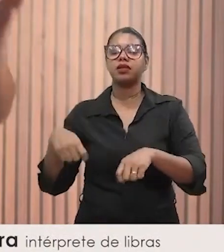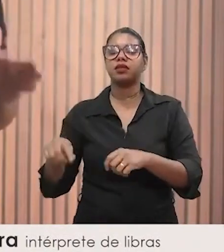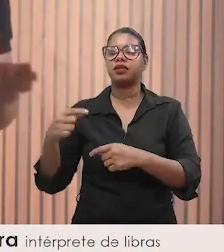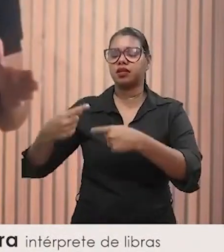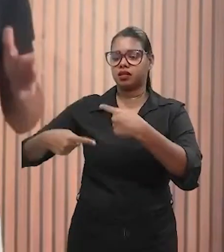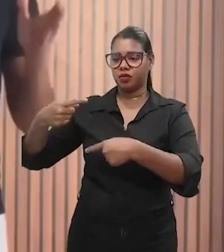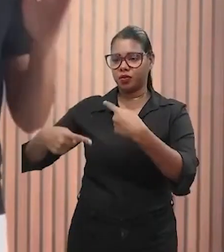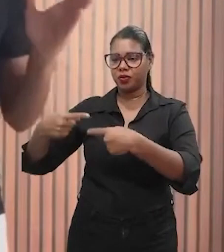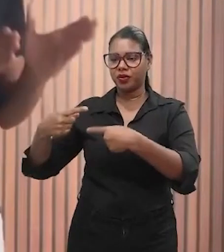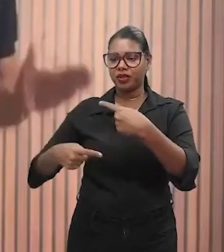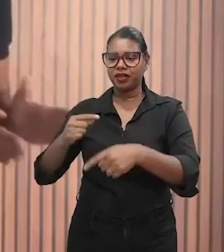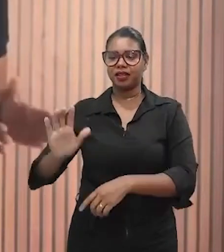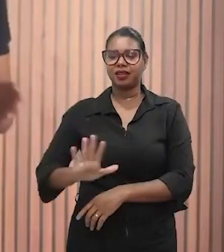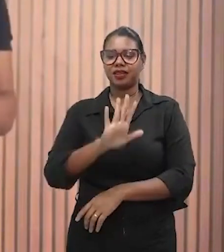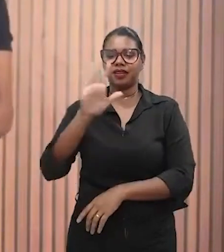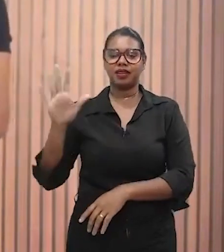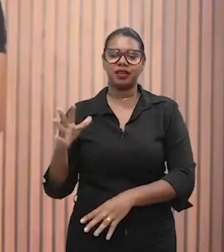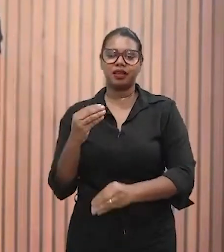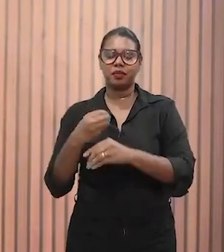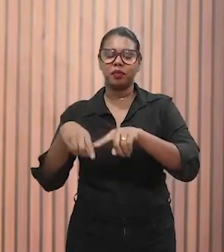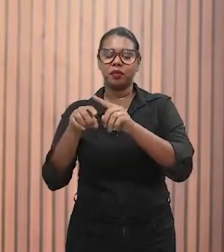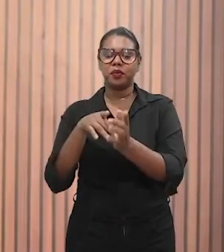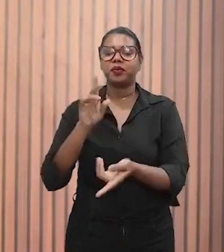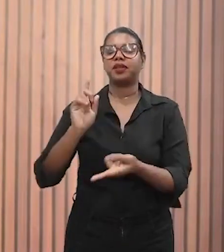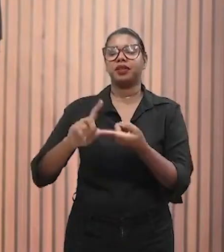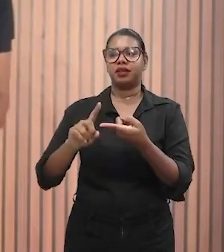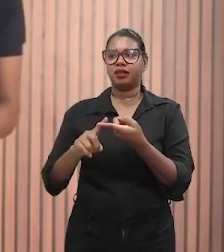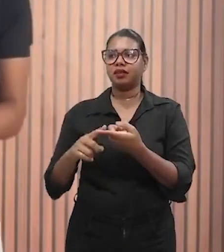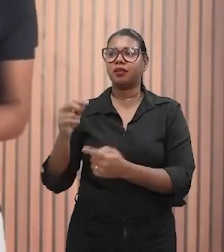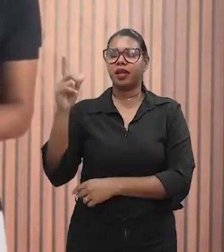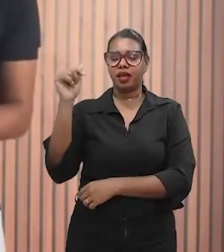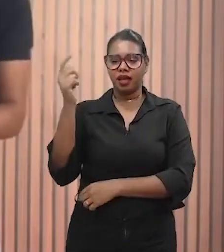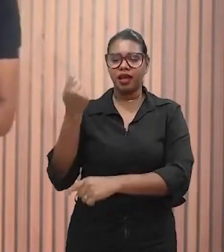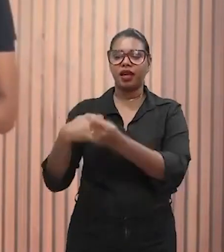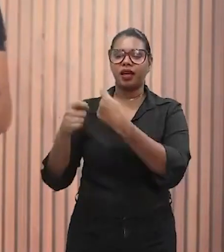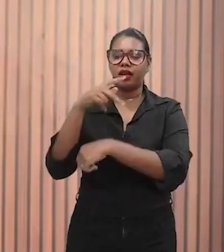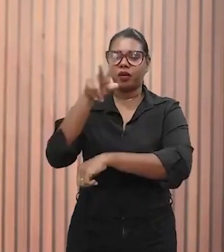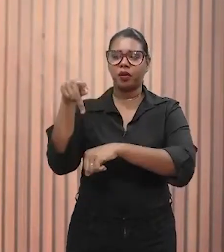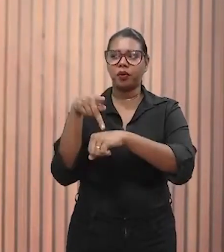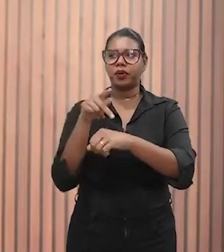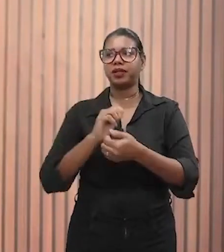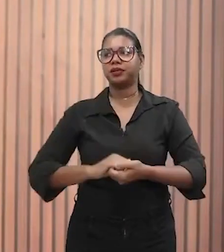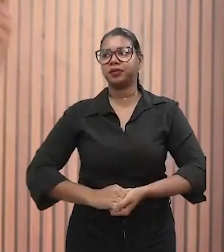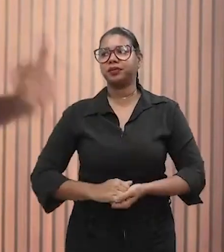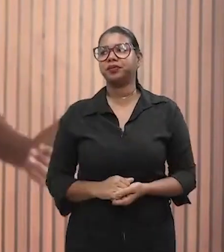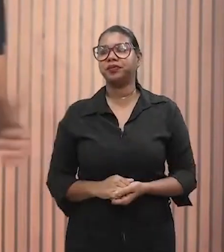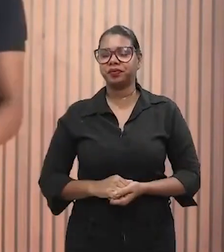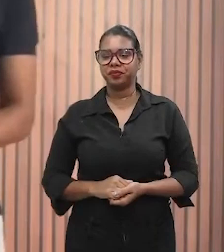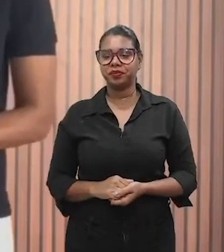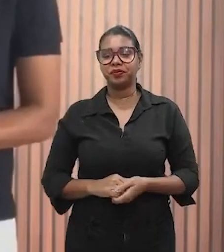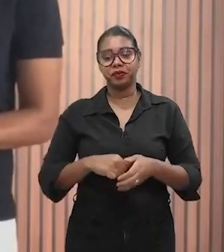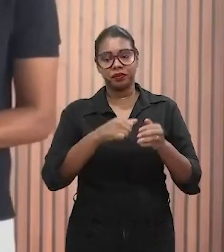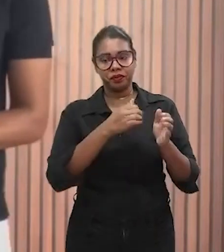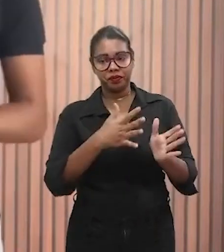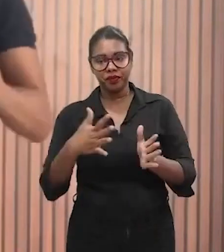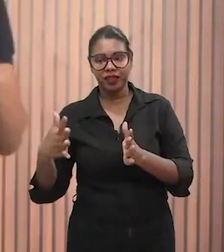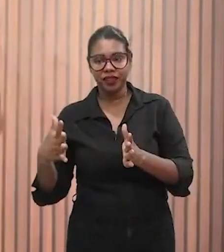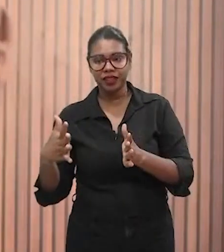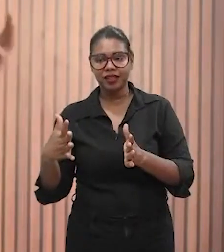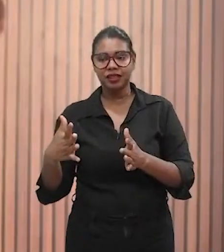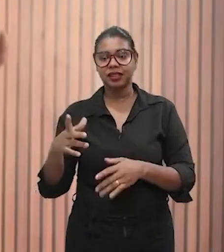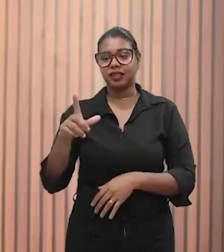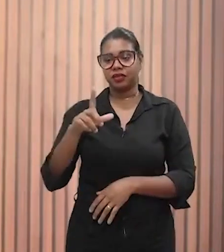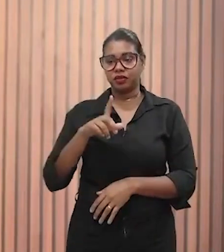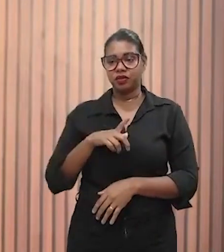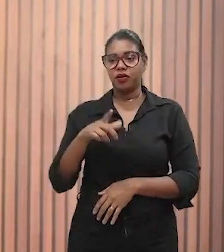política, pública e também da administração econômica do nosso país. Na sequência, nós vamos ter um